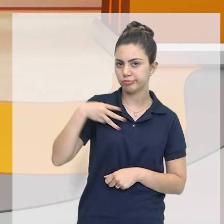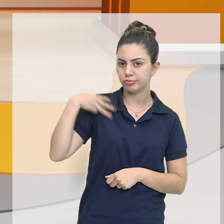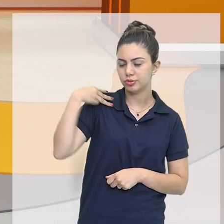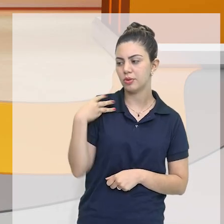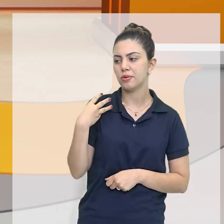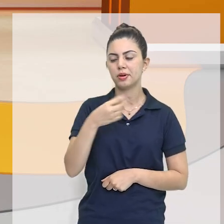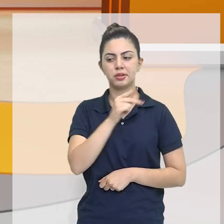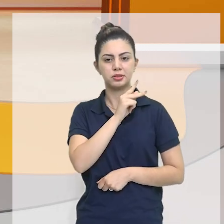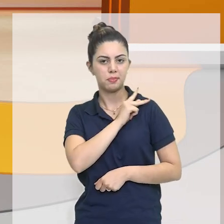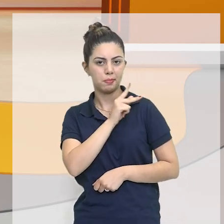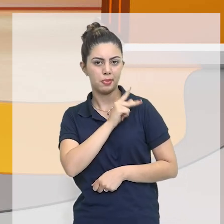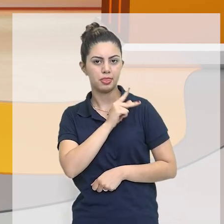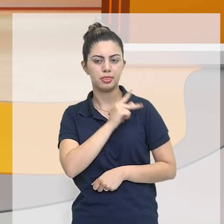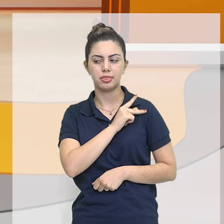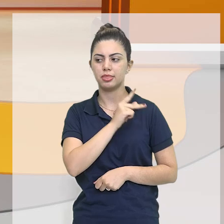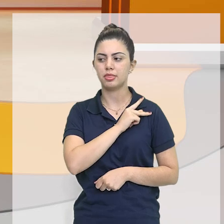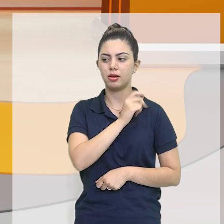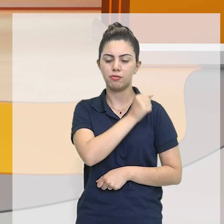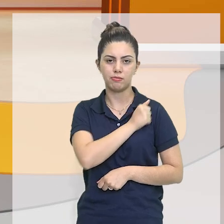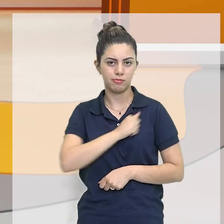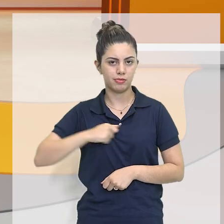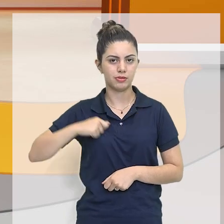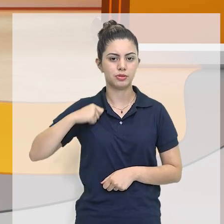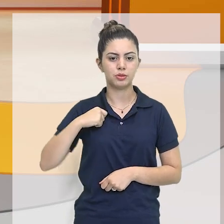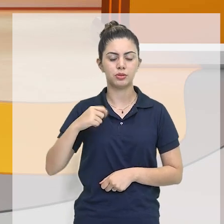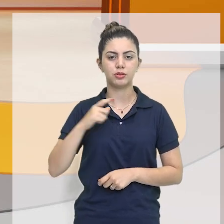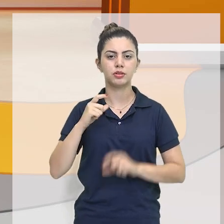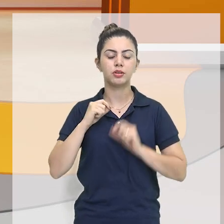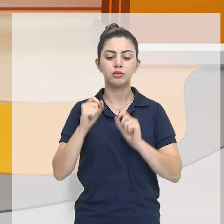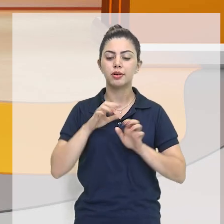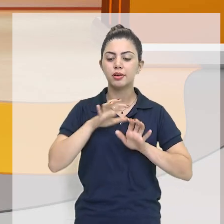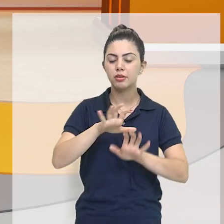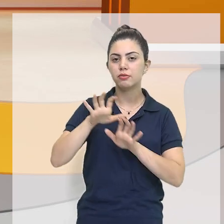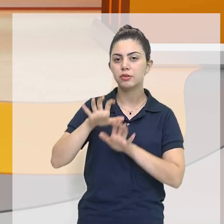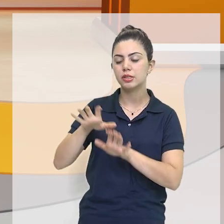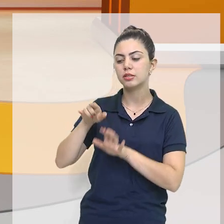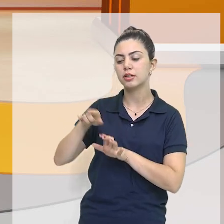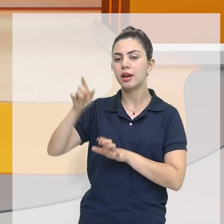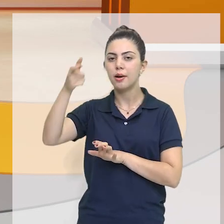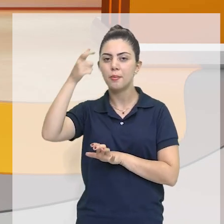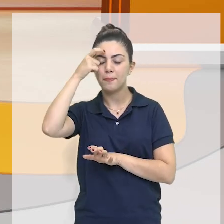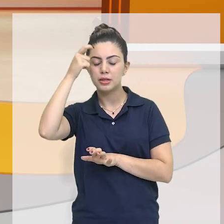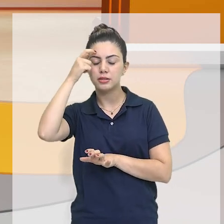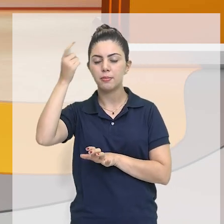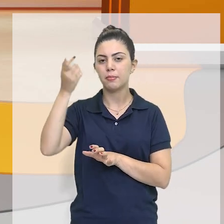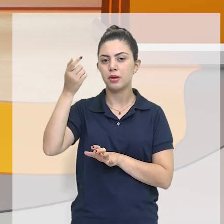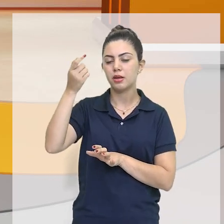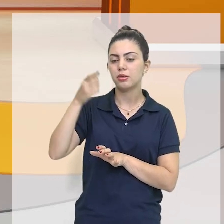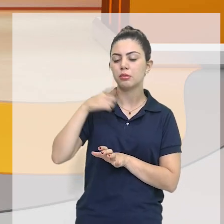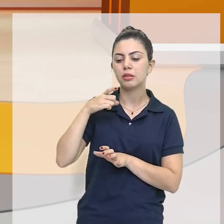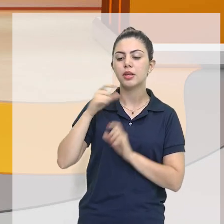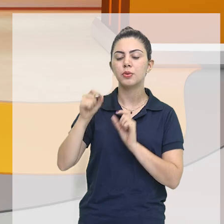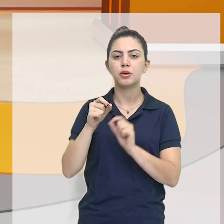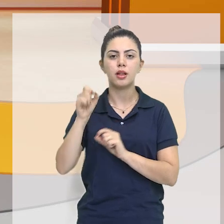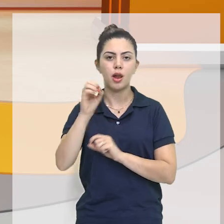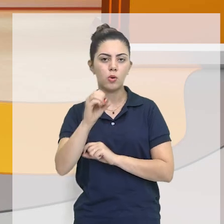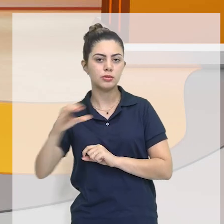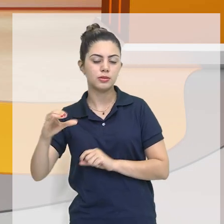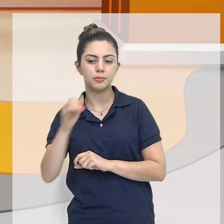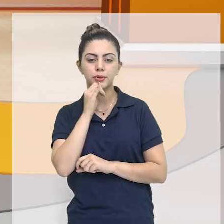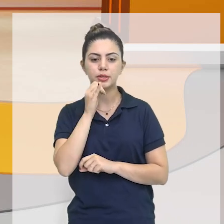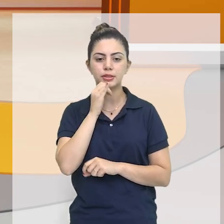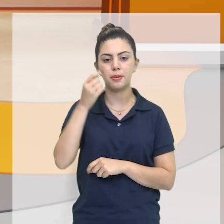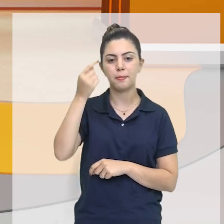vão moldar o pensamento ocidental. Suas ideias sobre ética, política,